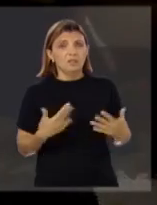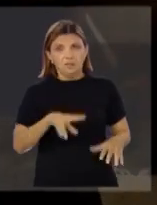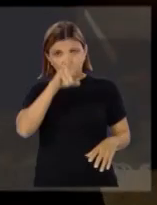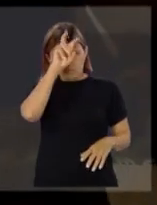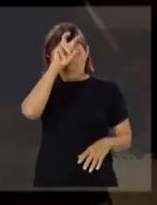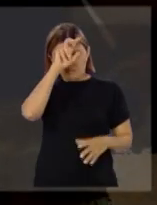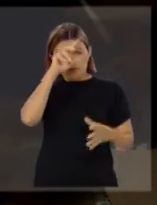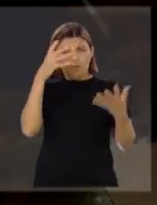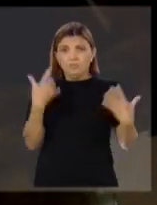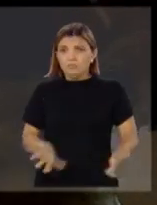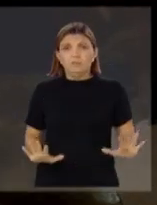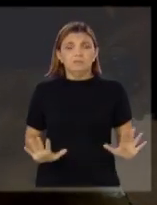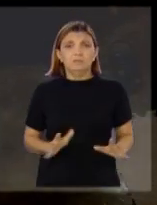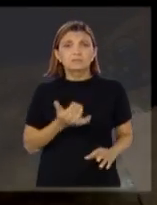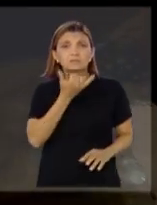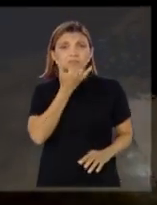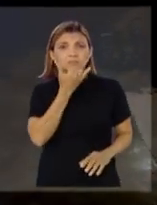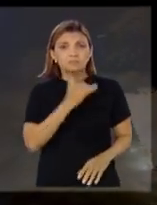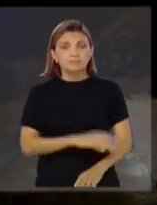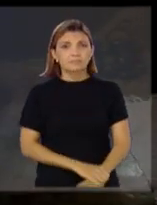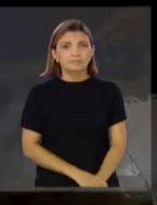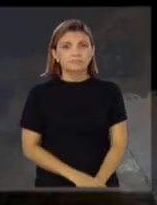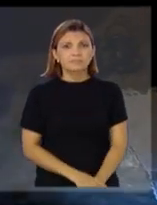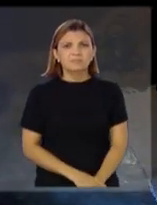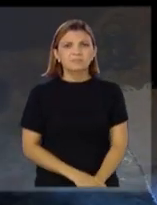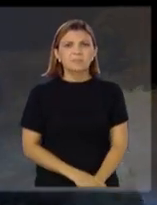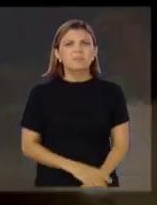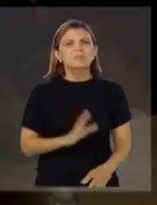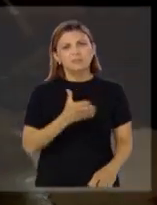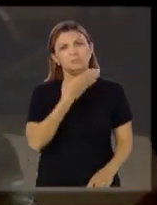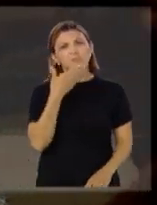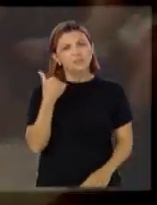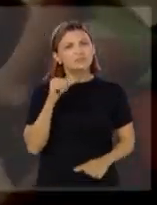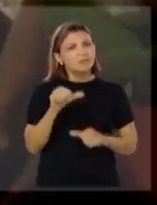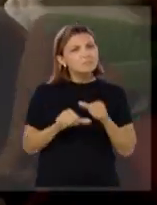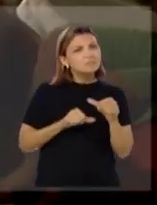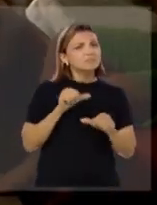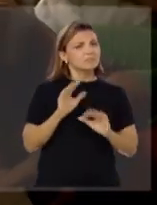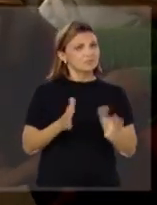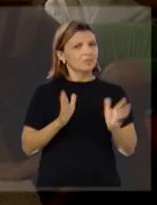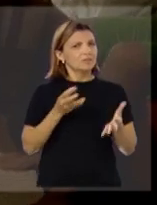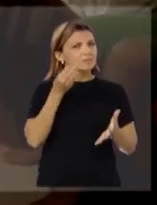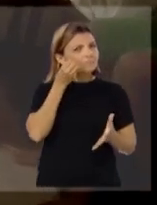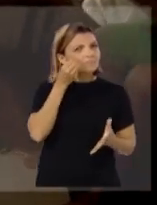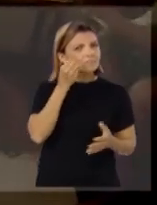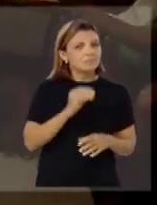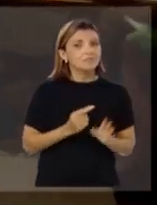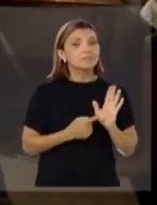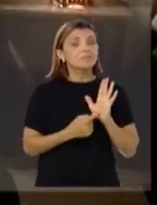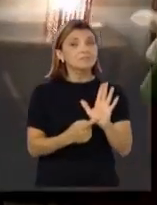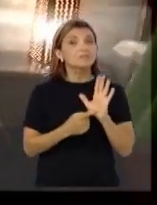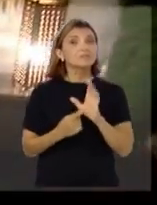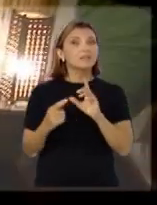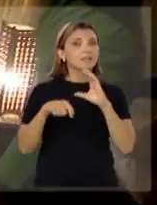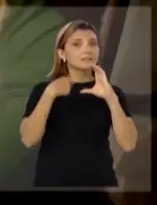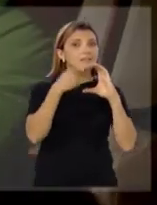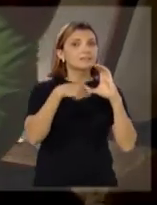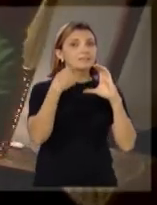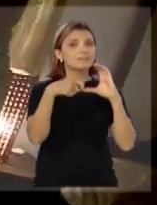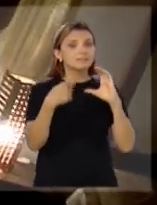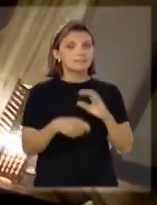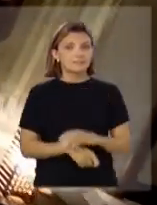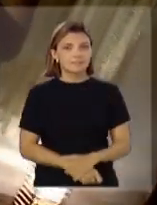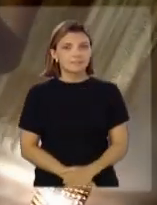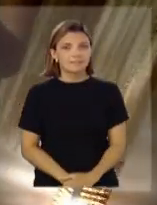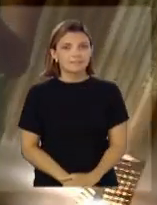meu equilíbrio, certos bichinhos não são necessários, Tata. Ah, gente, eu já melhorei, vai. Eu tô bem menos medrosa. Muito. Deixa eu mostrar uma coisa que